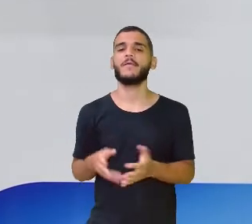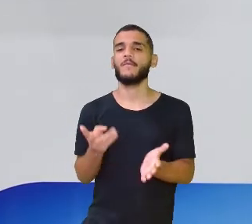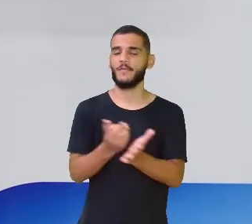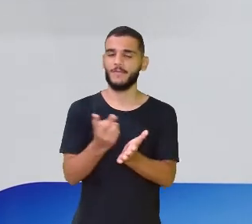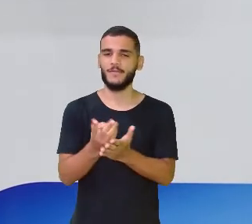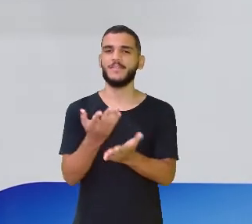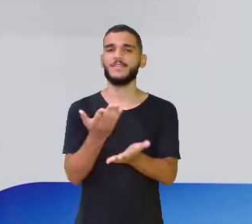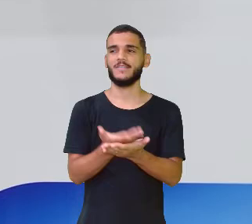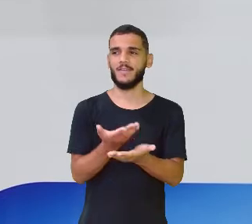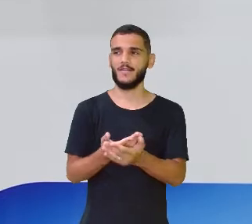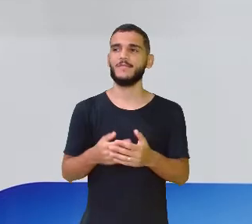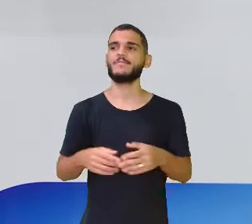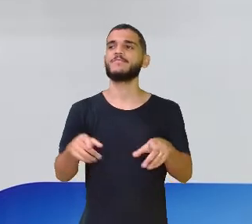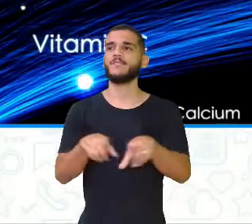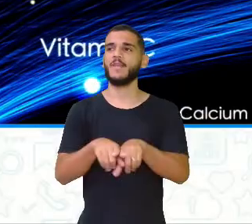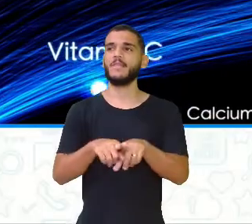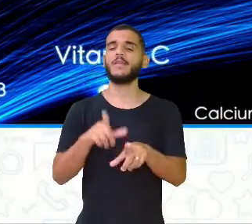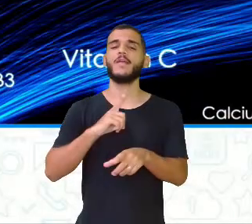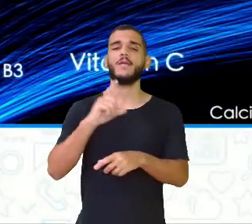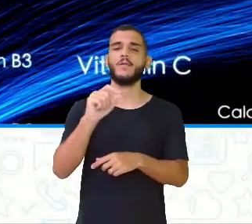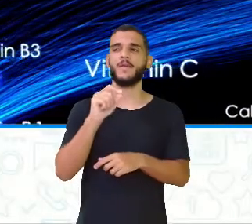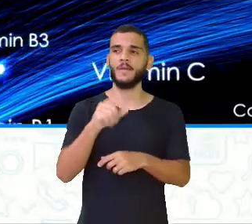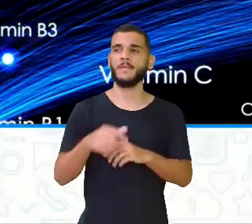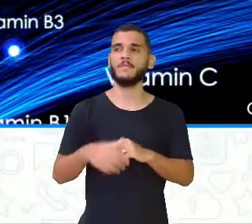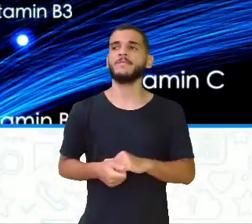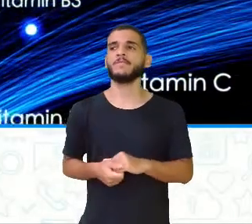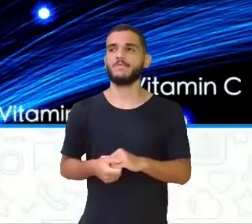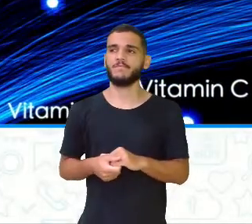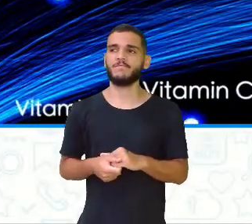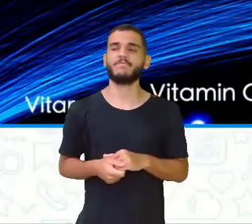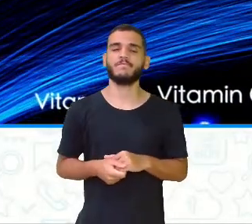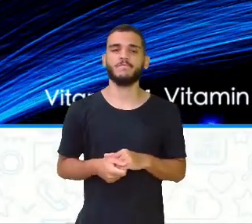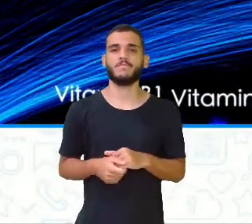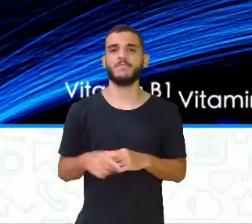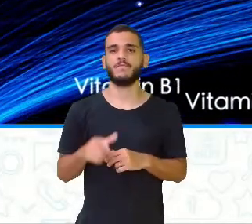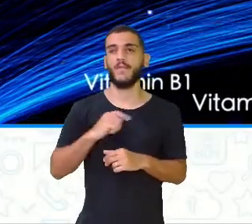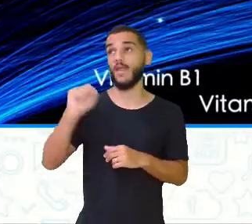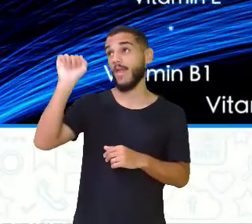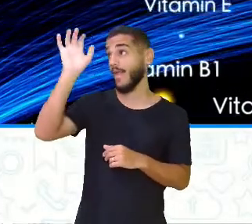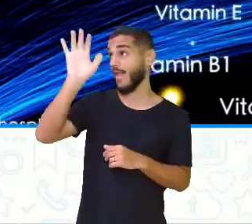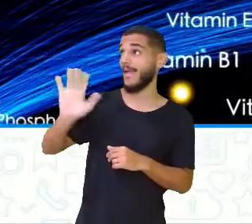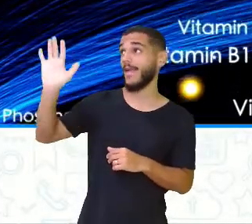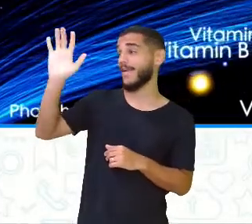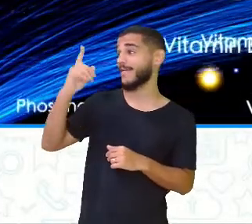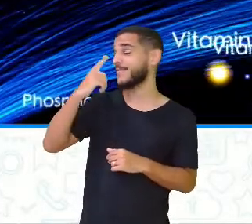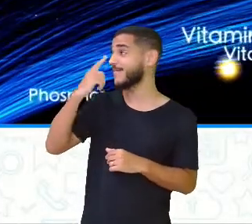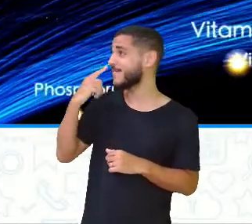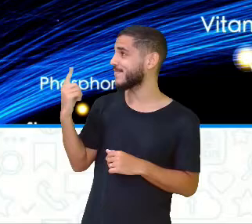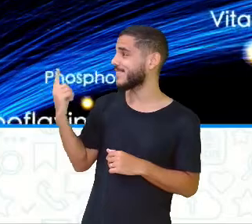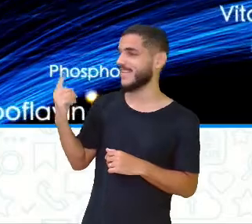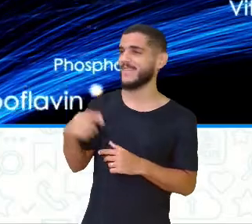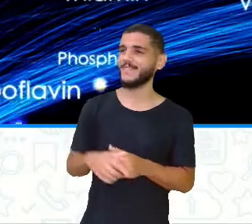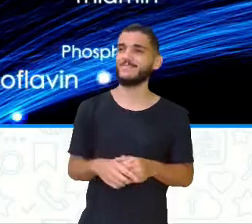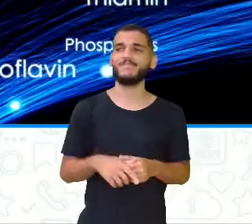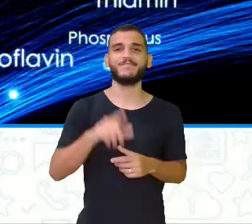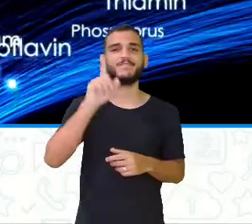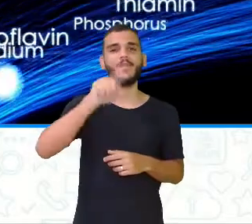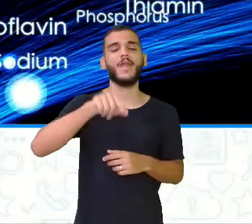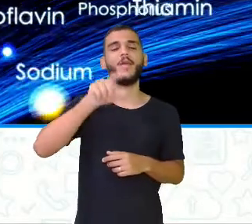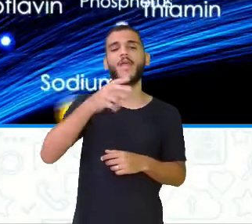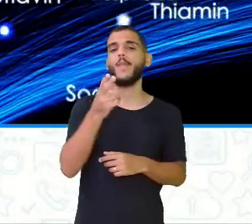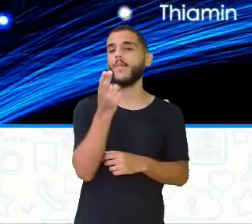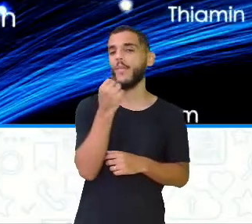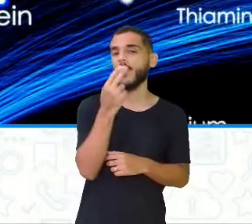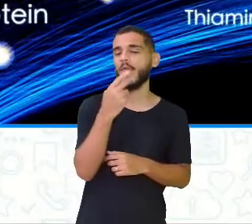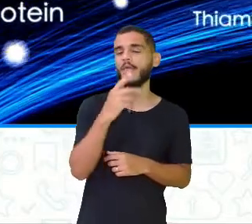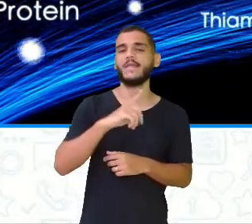das nossas aulas. Também eu vou trazer aqui para vocês, ó, essas coisinhas aqui, ó, que estão pulando aqui, são os nutrientes que estão nos nossos alimentos